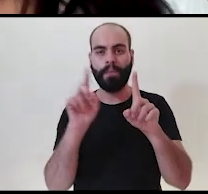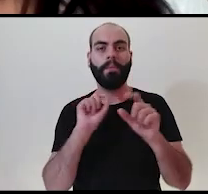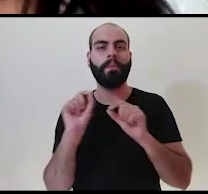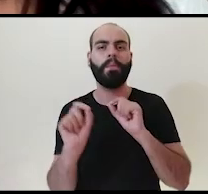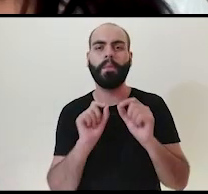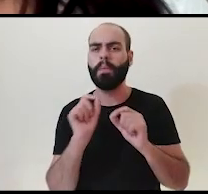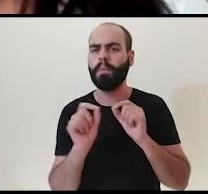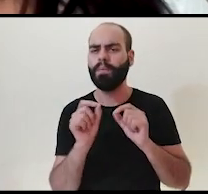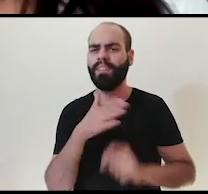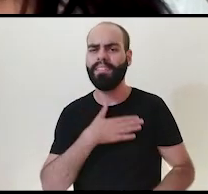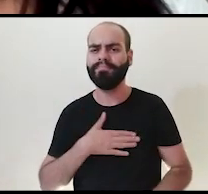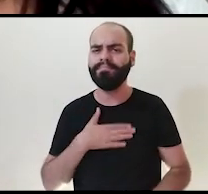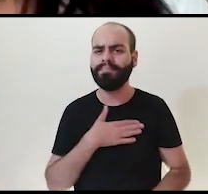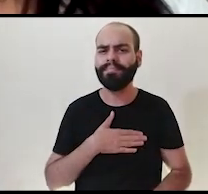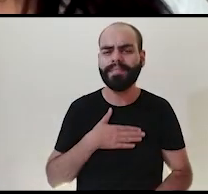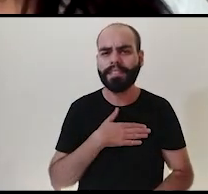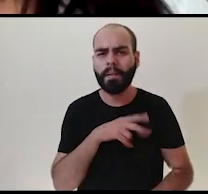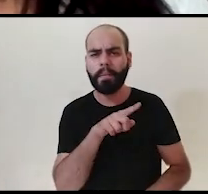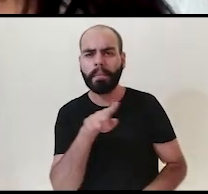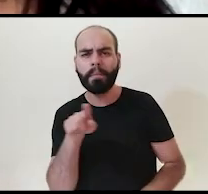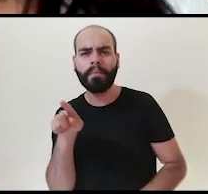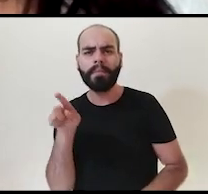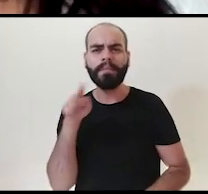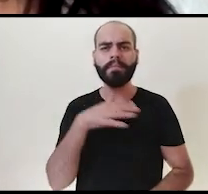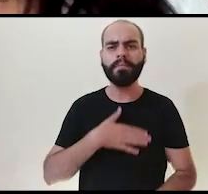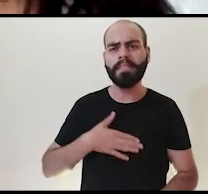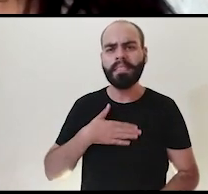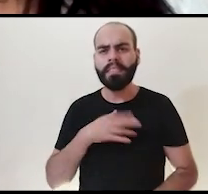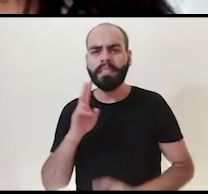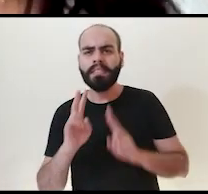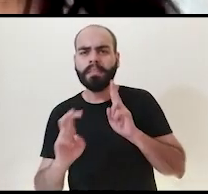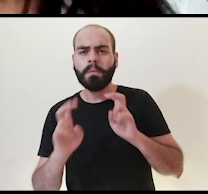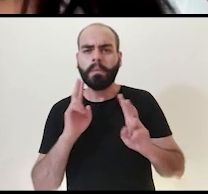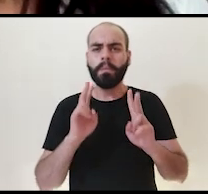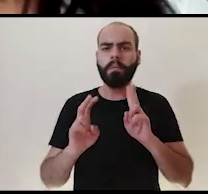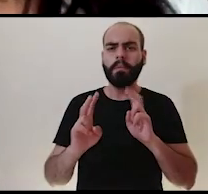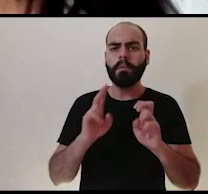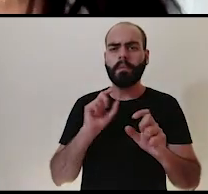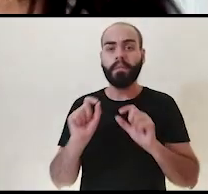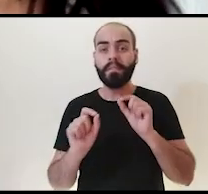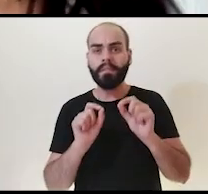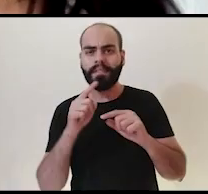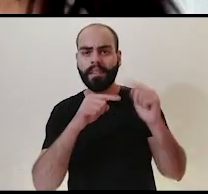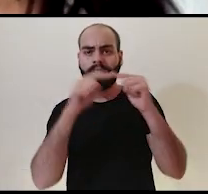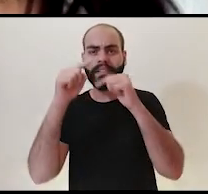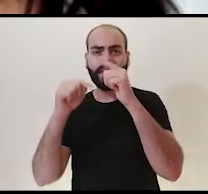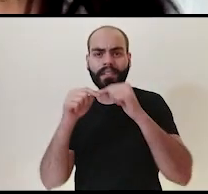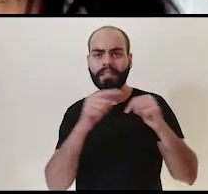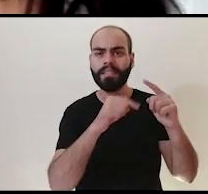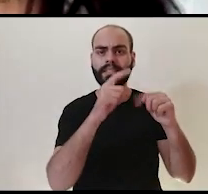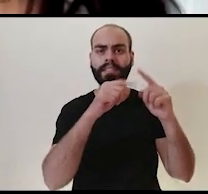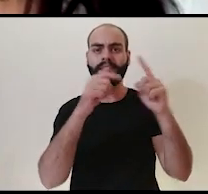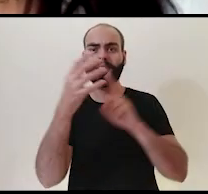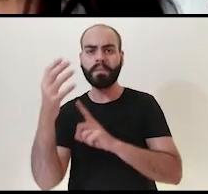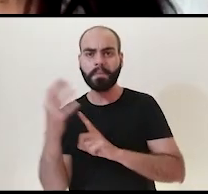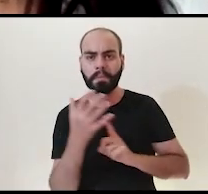O que está me agradando aqui? O que essa foto me chamou a atenção? E pensar nos elementos dessa foto para que você